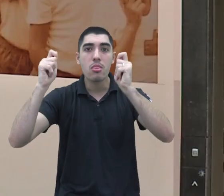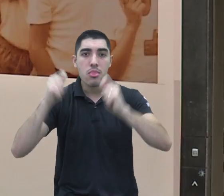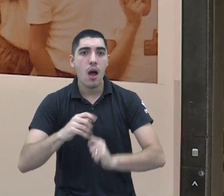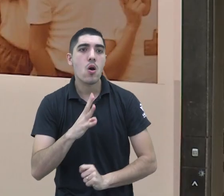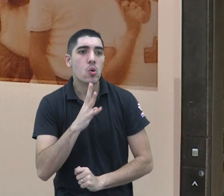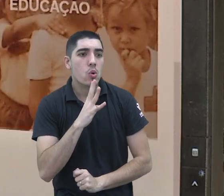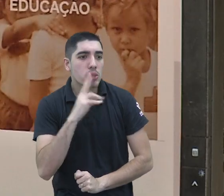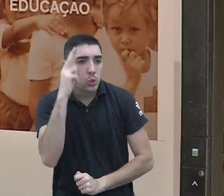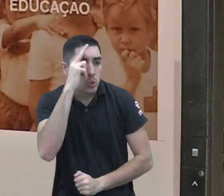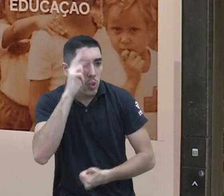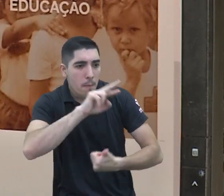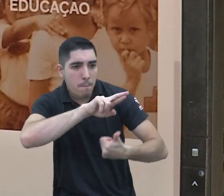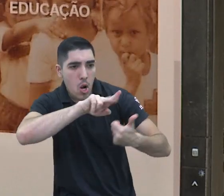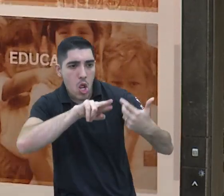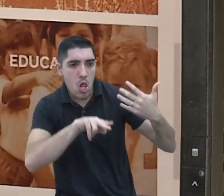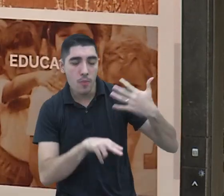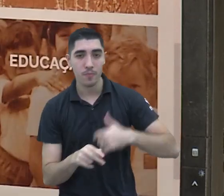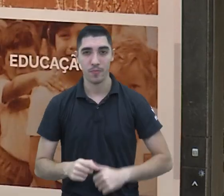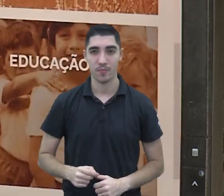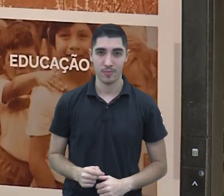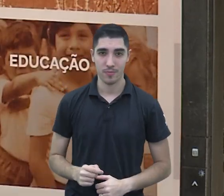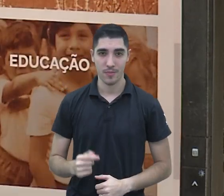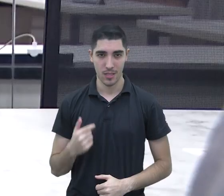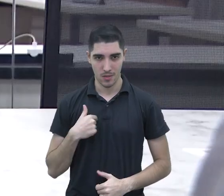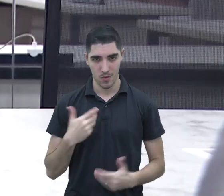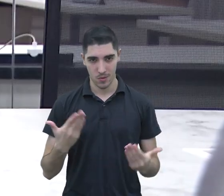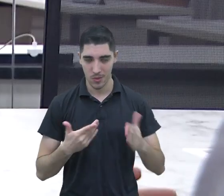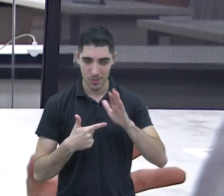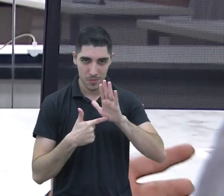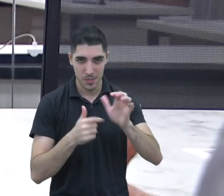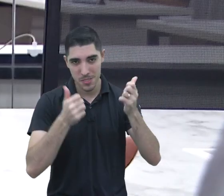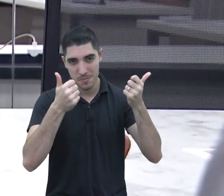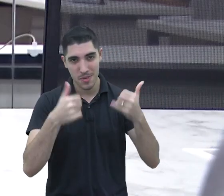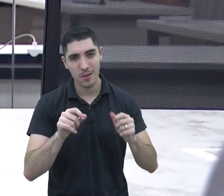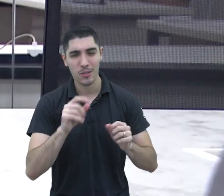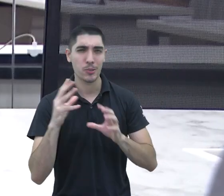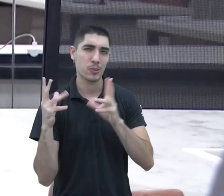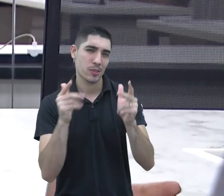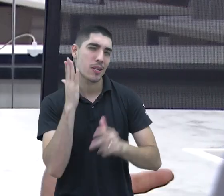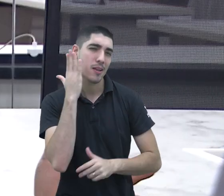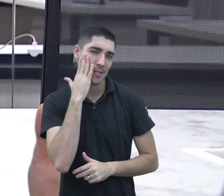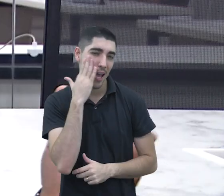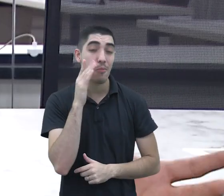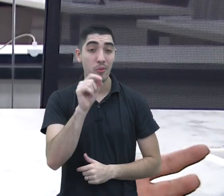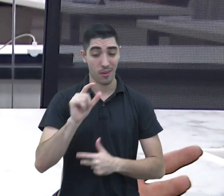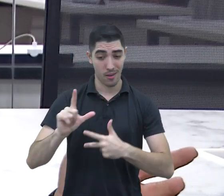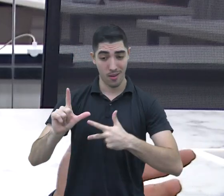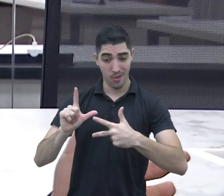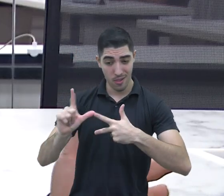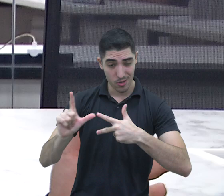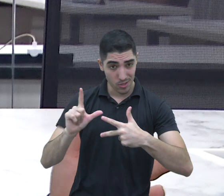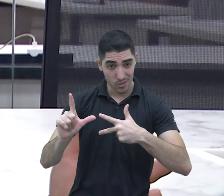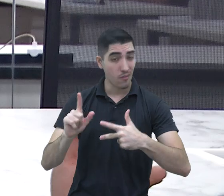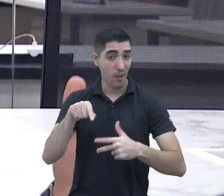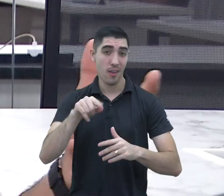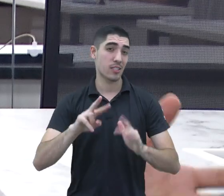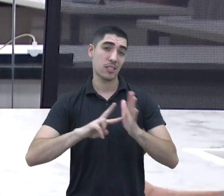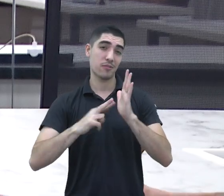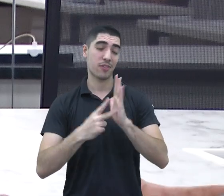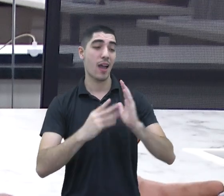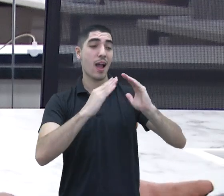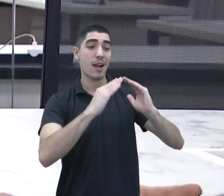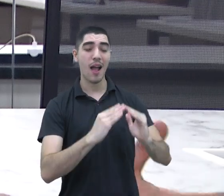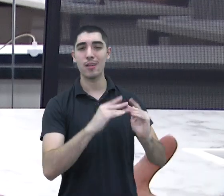e incentivam a cidadania da população. Vou usar uma máxima, mas essa máxima eu acho que todo mundo já ouviu, que o